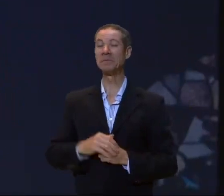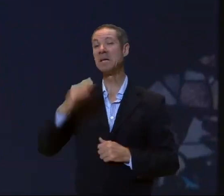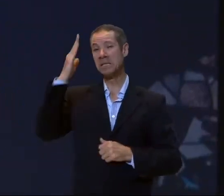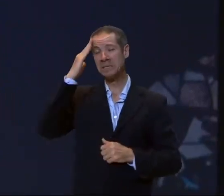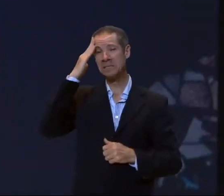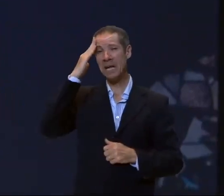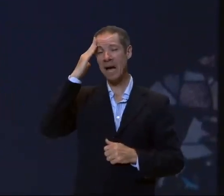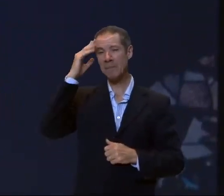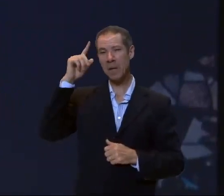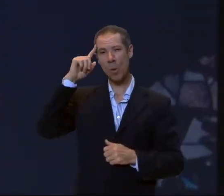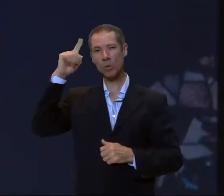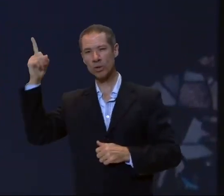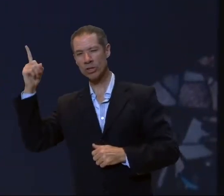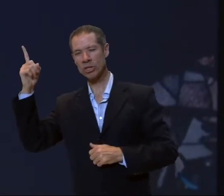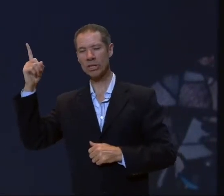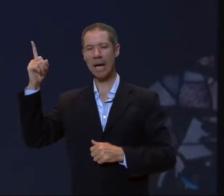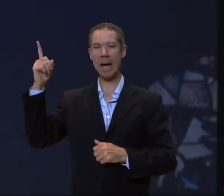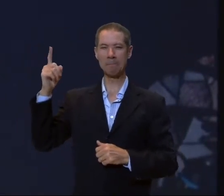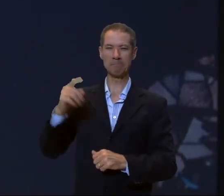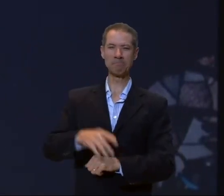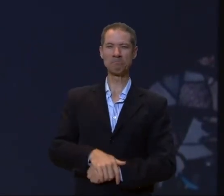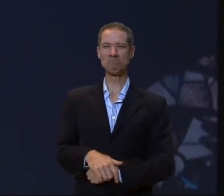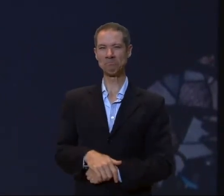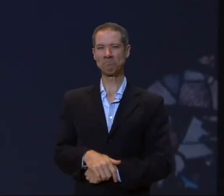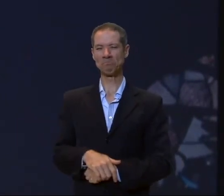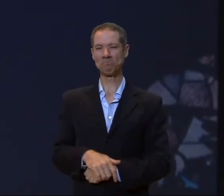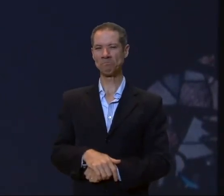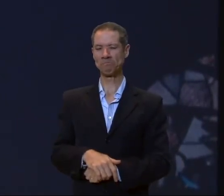Sabe, um dia eu entrei nesse elevador.